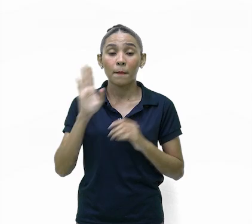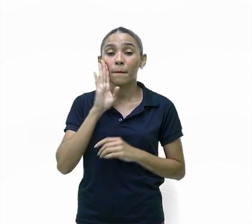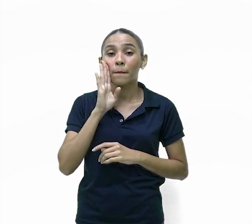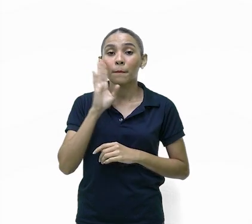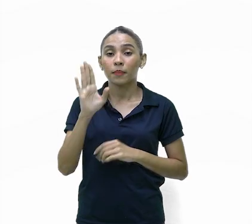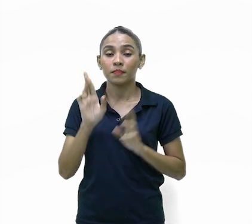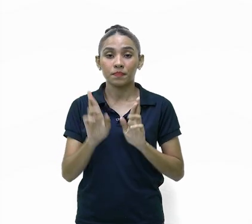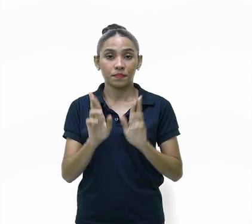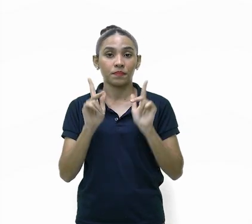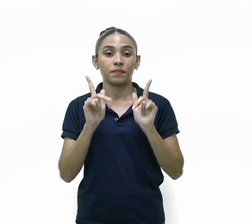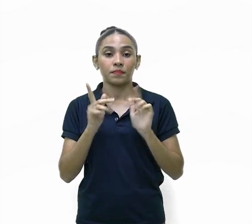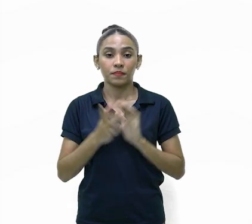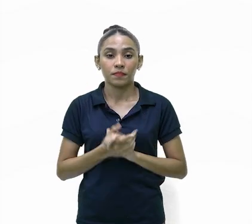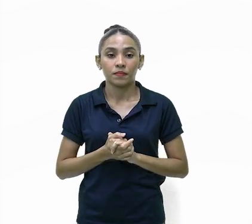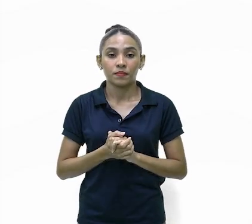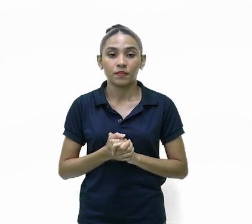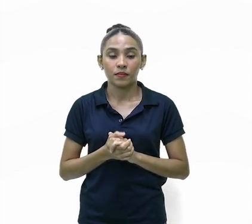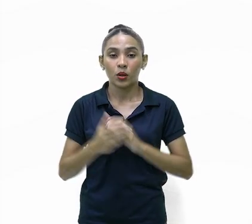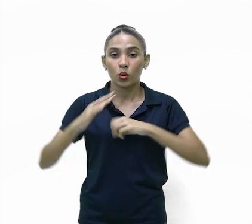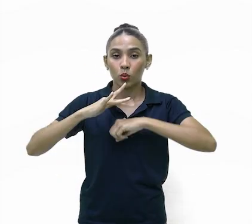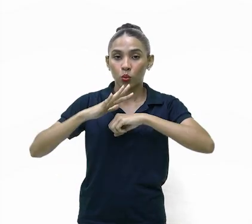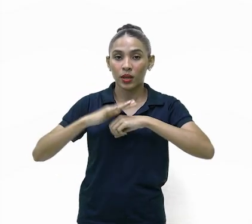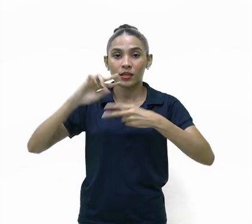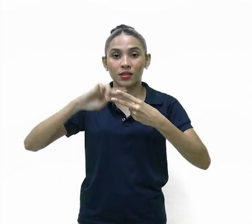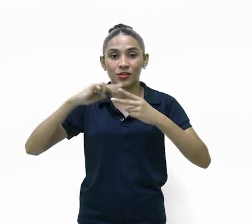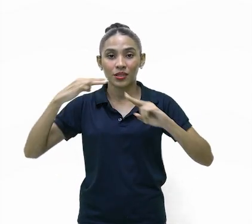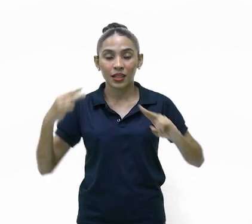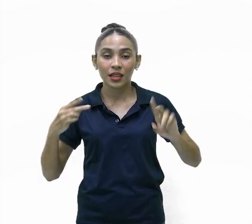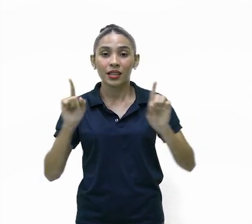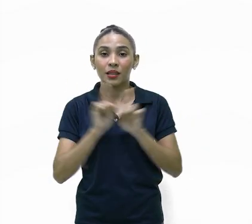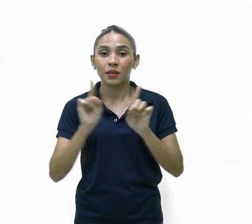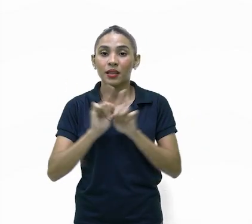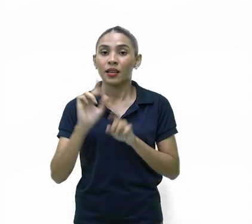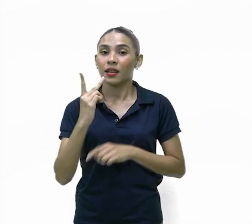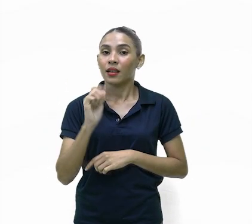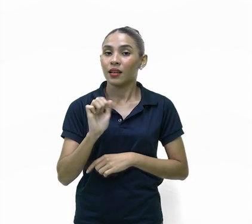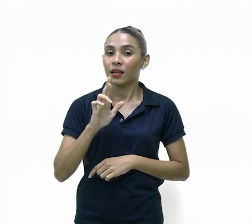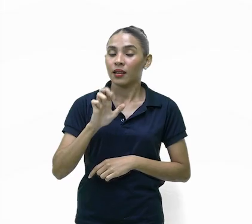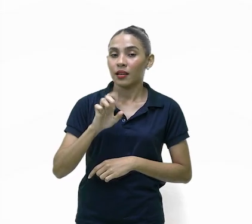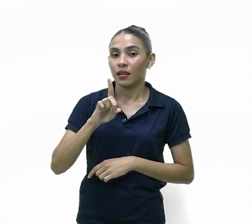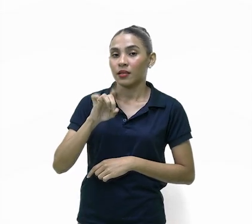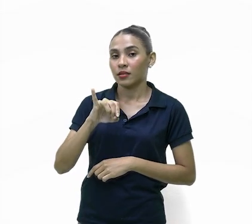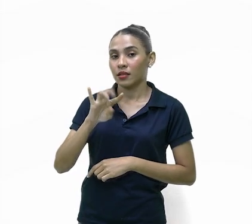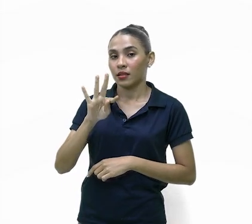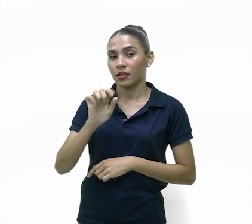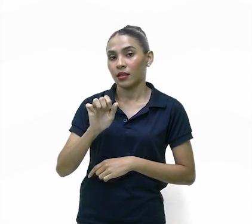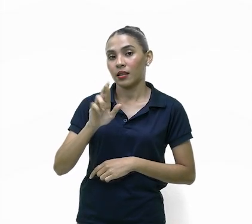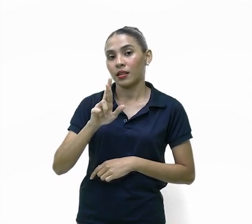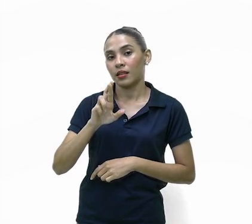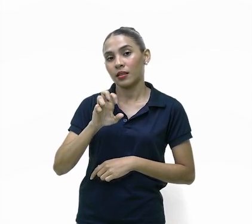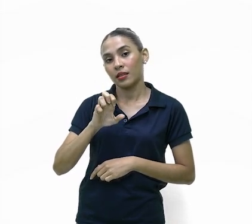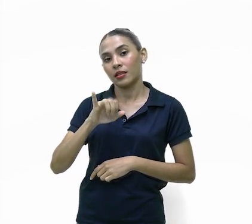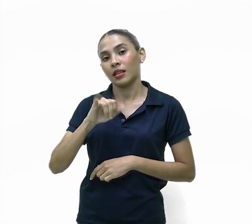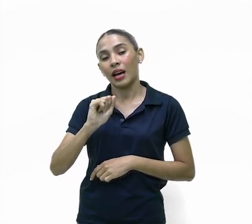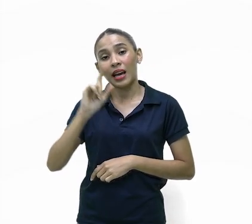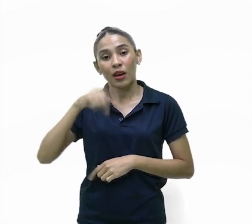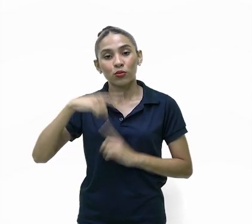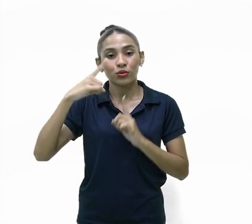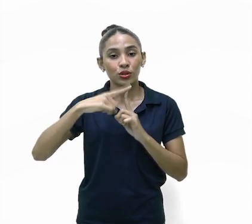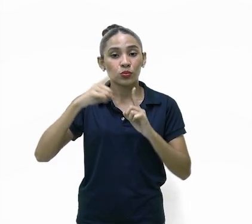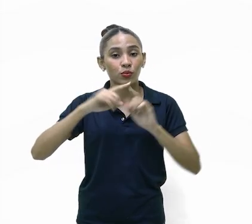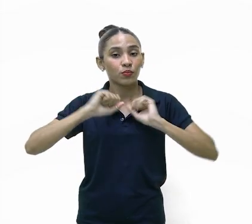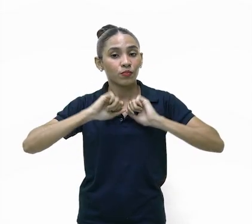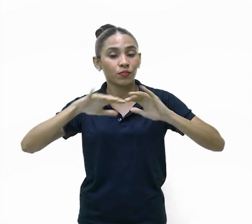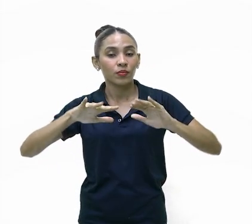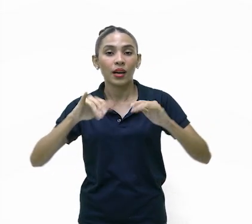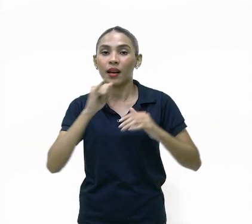principal diferença entre a doença genética hereditária é a forma de transmissão da condição. Ou seja, enquanto as